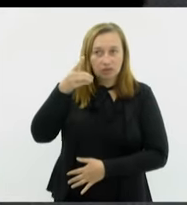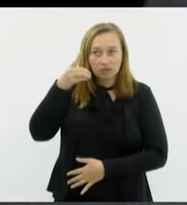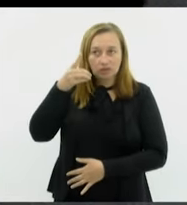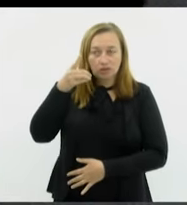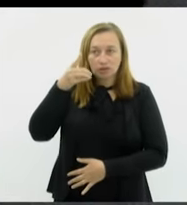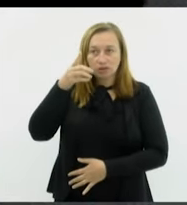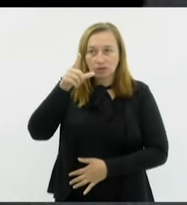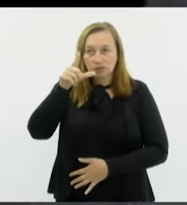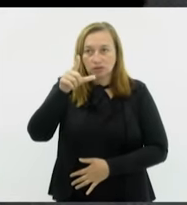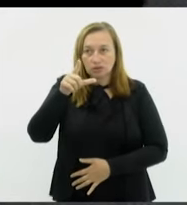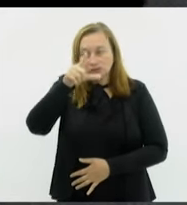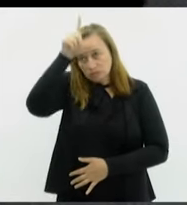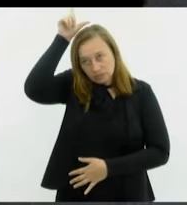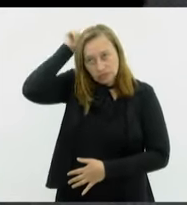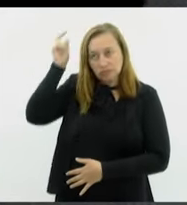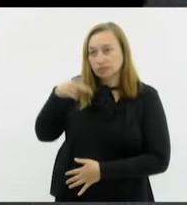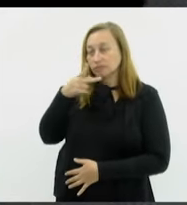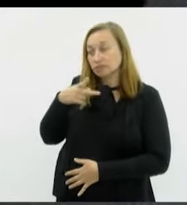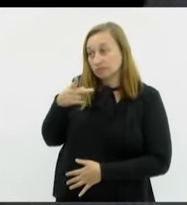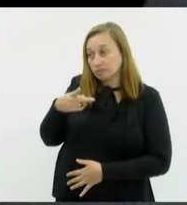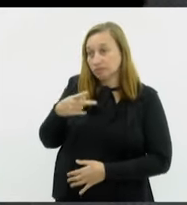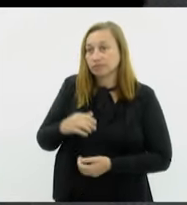que,